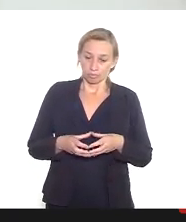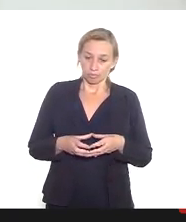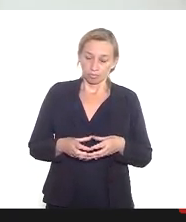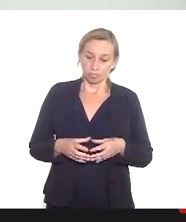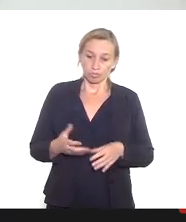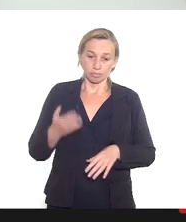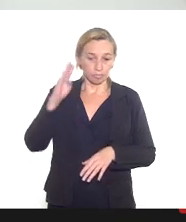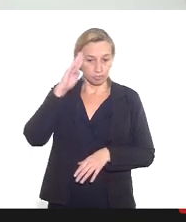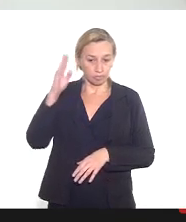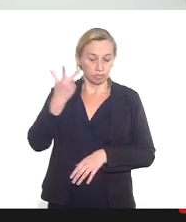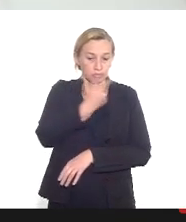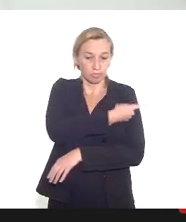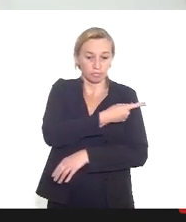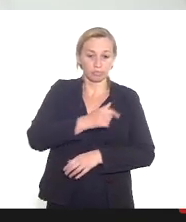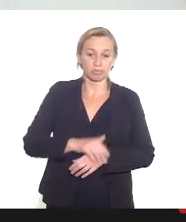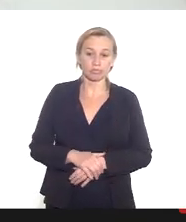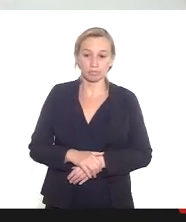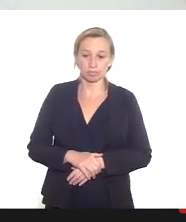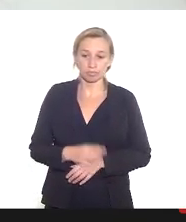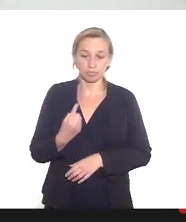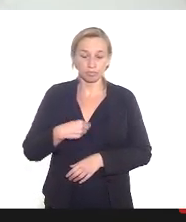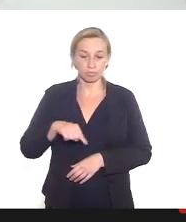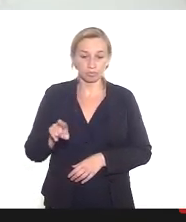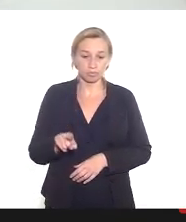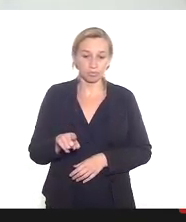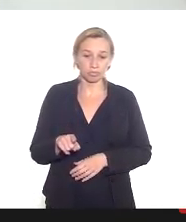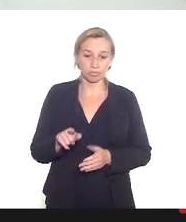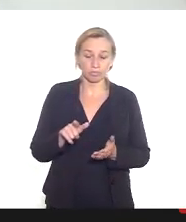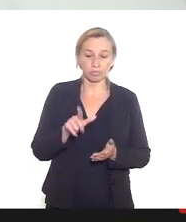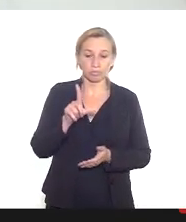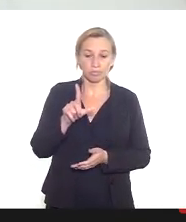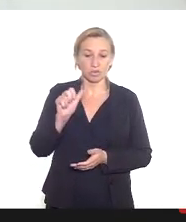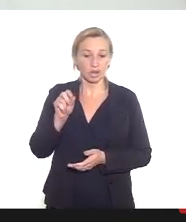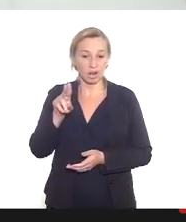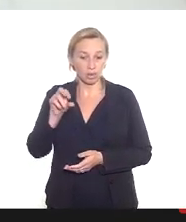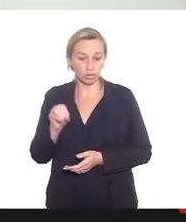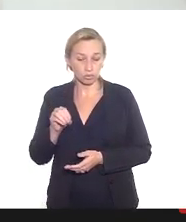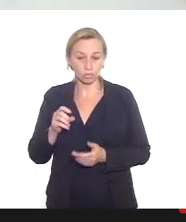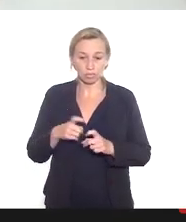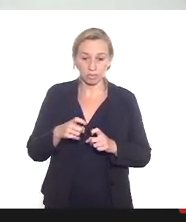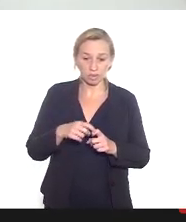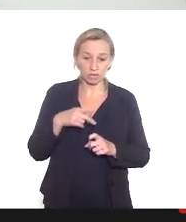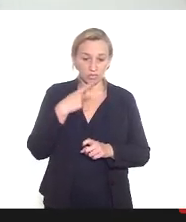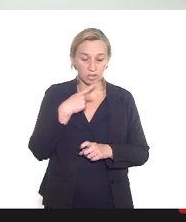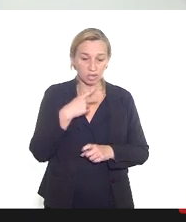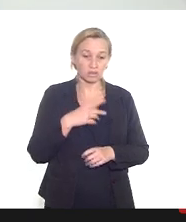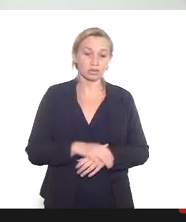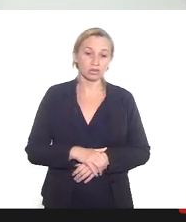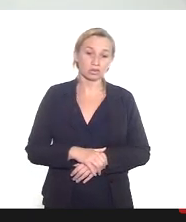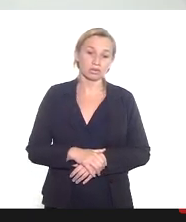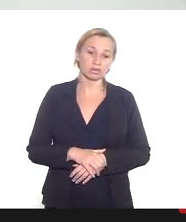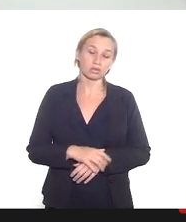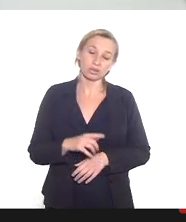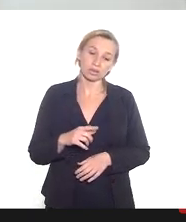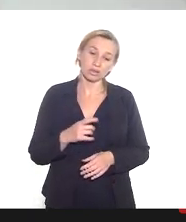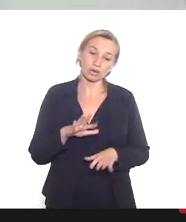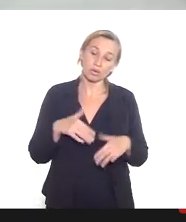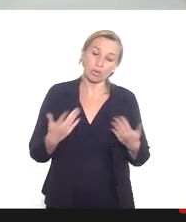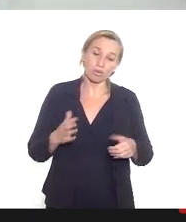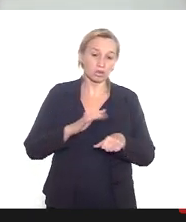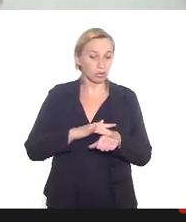então se a gestante levava Essa é assim esse laudo médico e ela qual comunidade ela possui